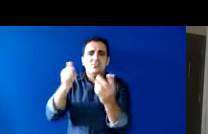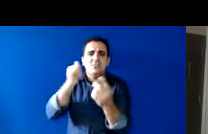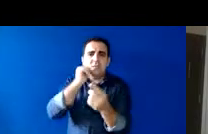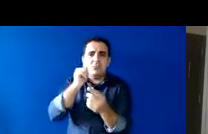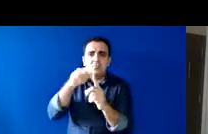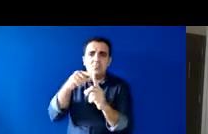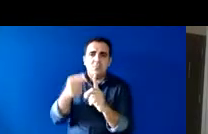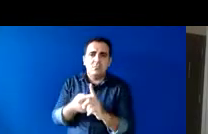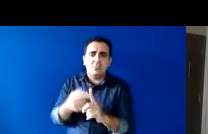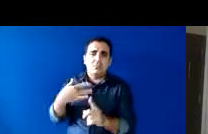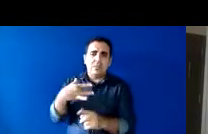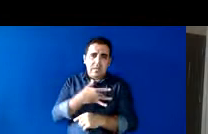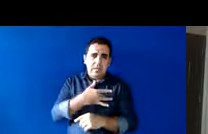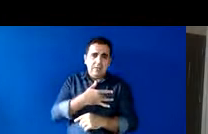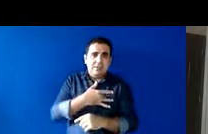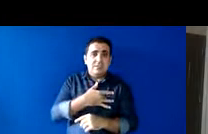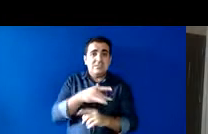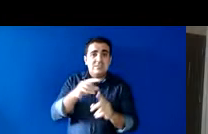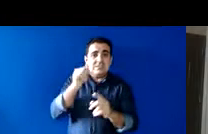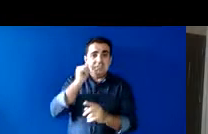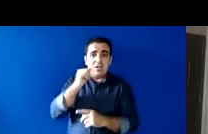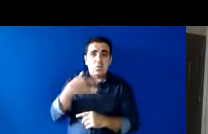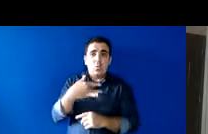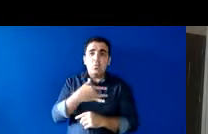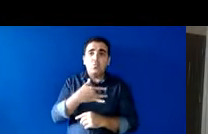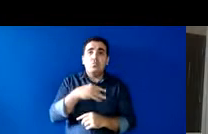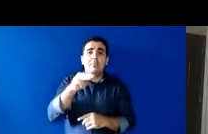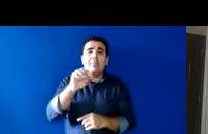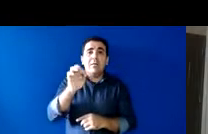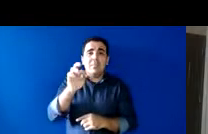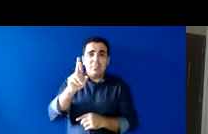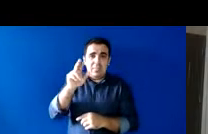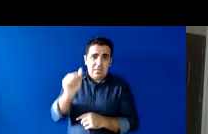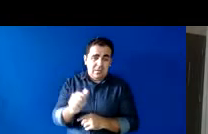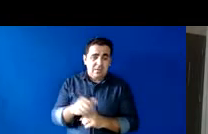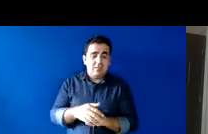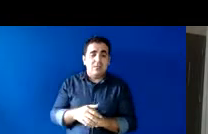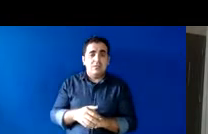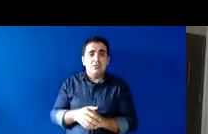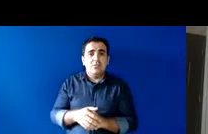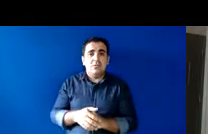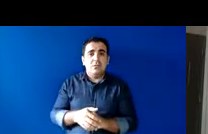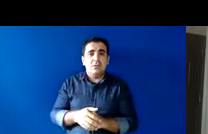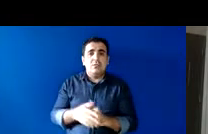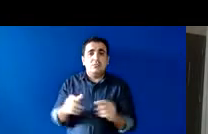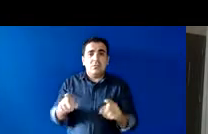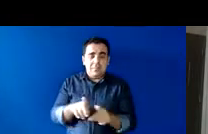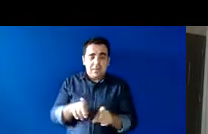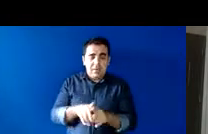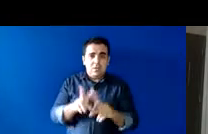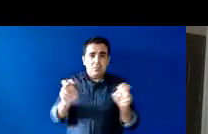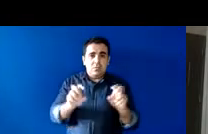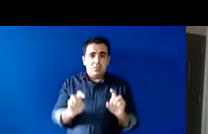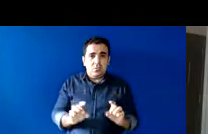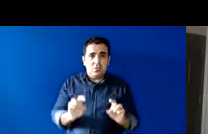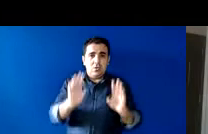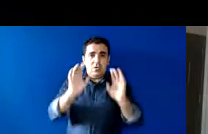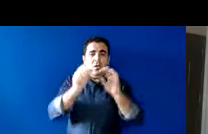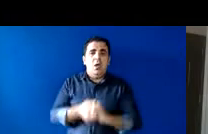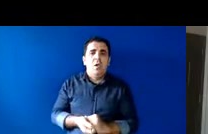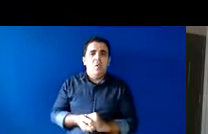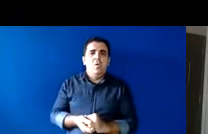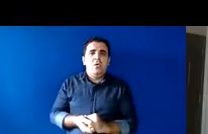e da criança, em saúde materna e infantil, como é aqui o caso dessa especialização,